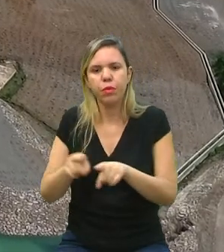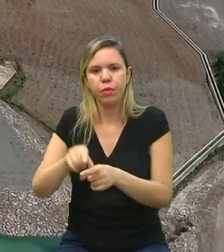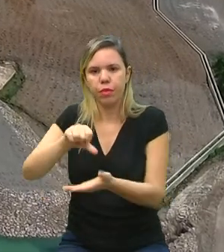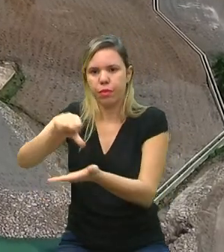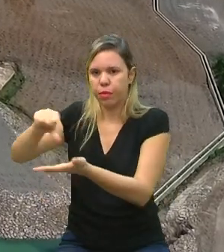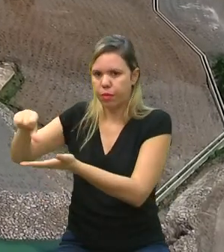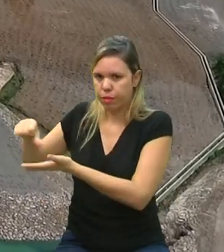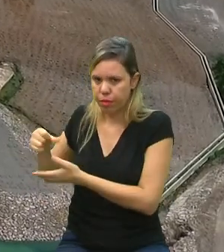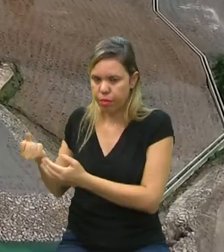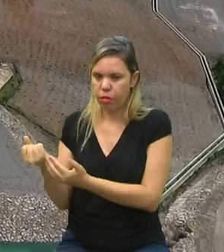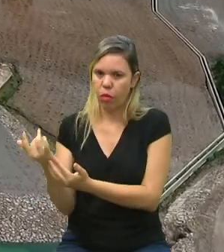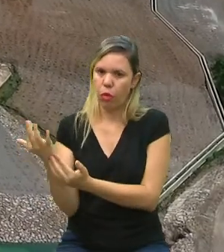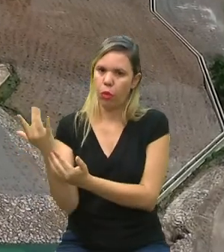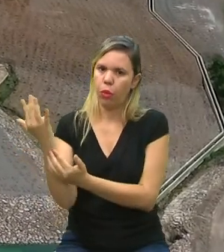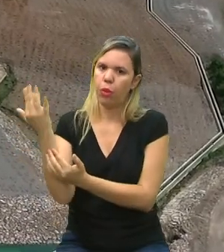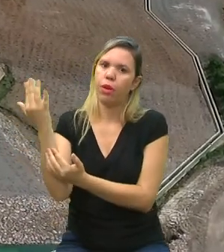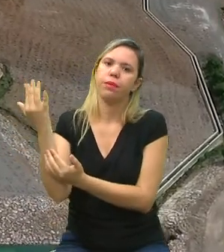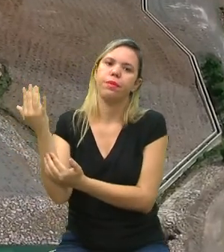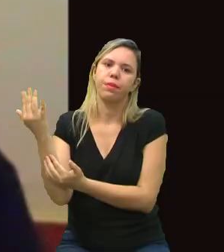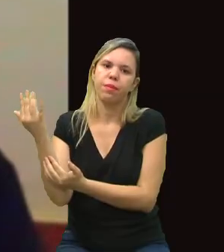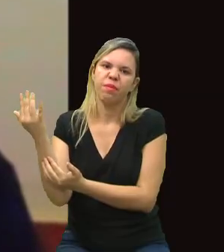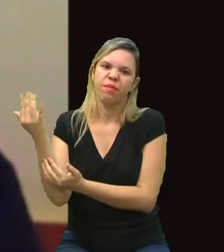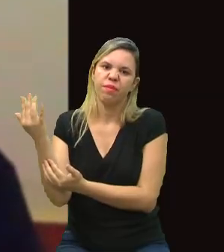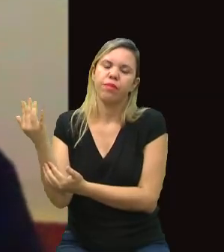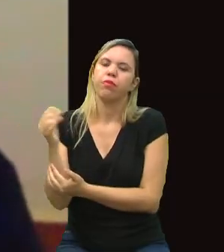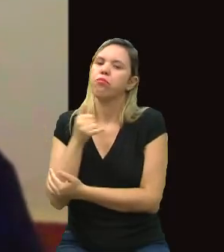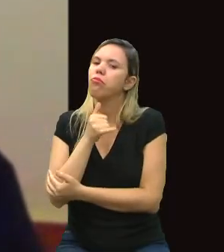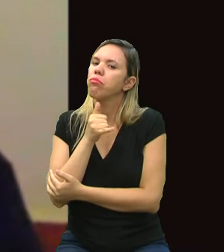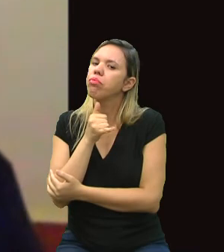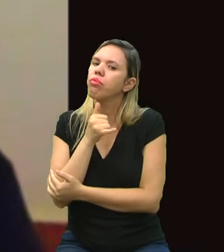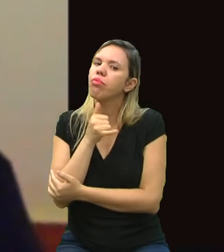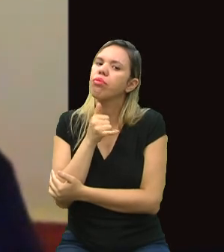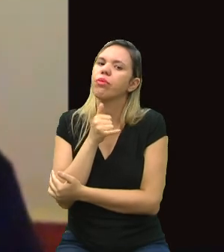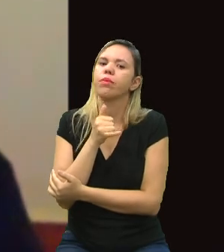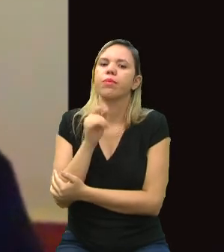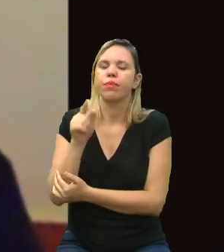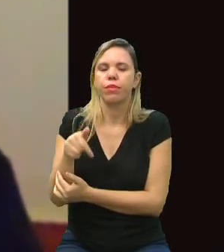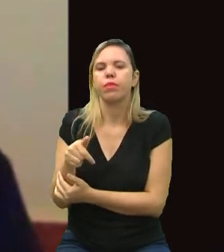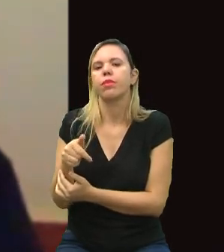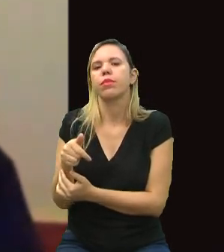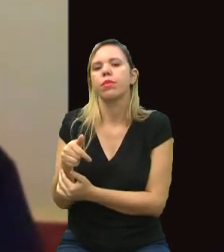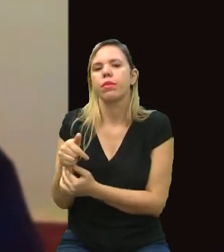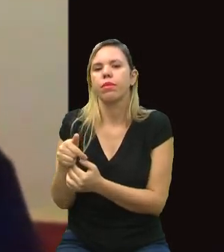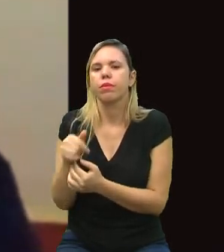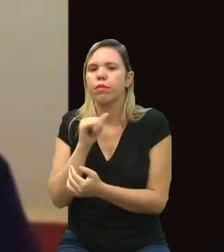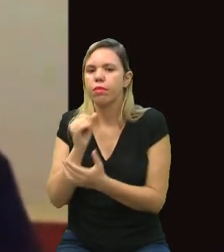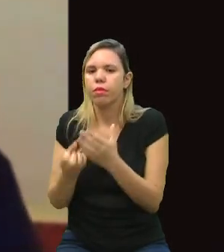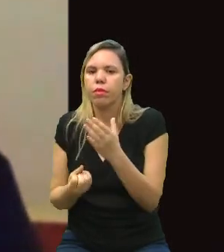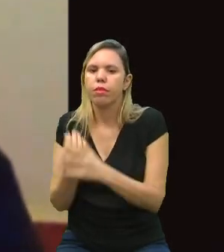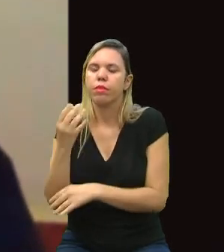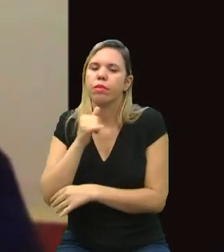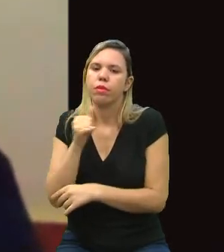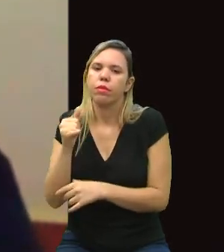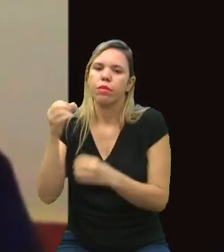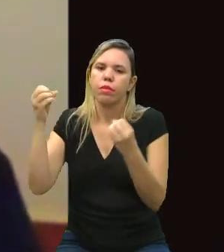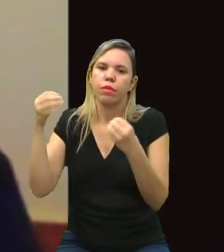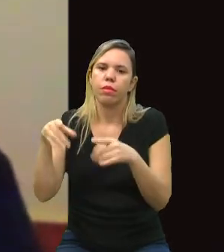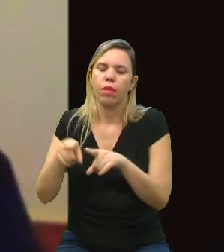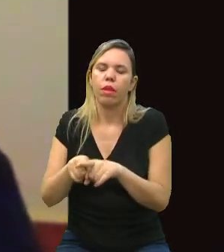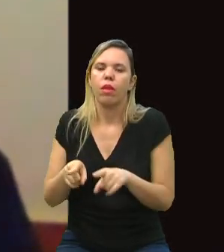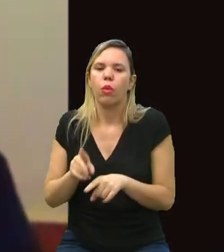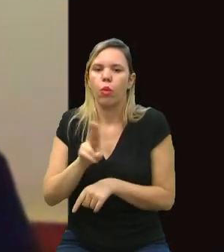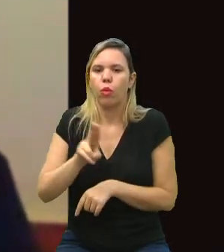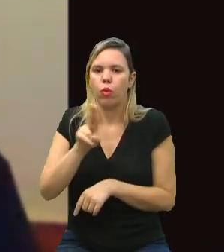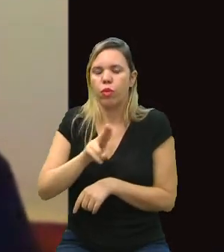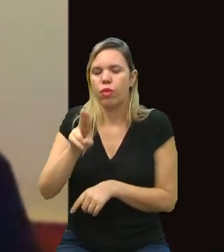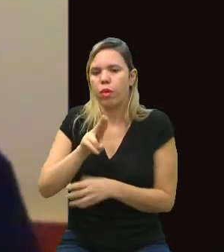energia. Aí vai a geração de eletricidade, né? Muito do uso do carvão, por exemplo, para gerar eletricidade, e o transporte, que é muito importante